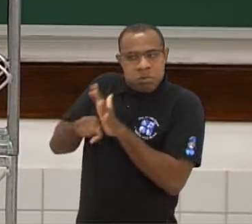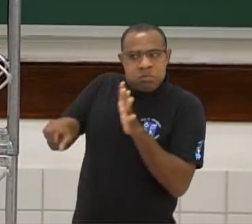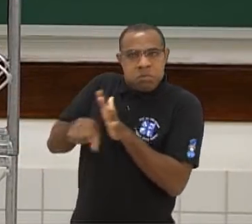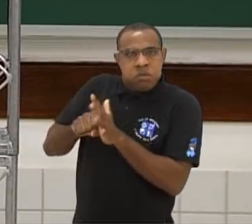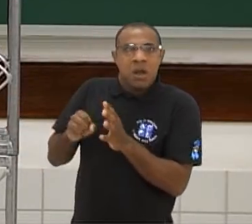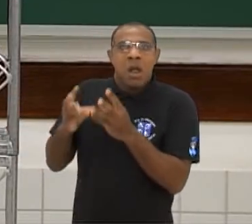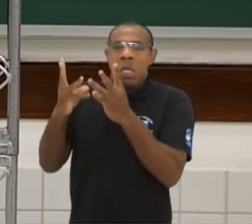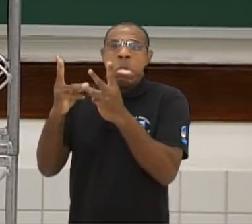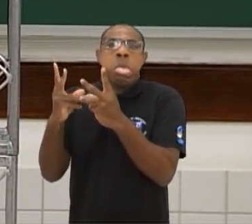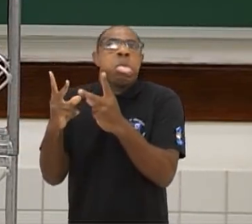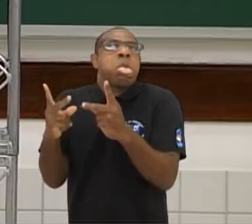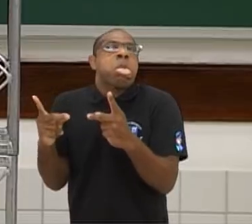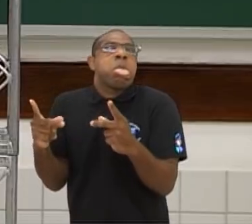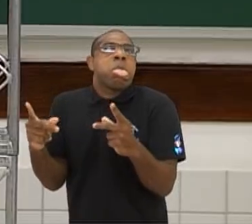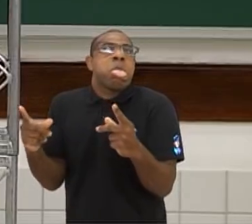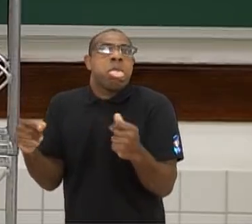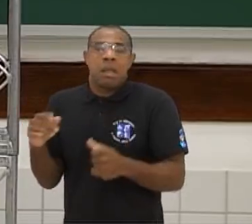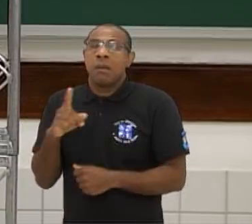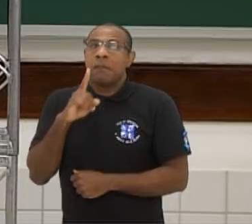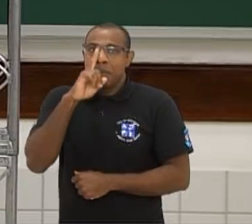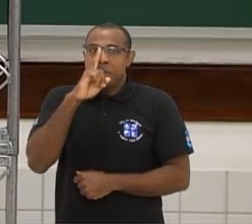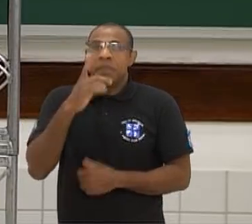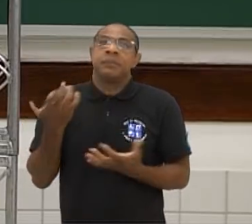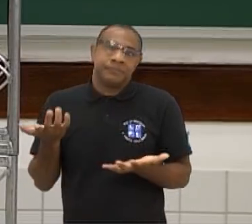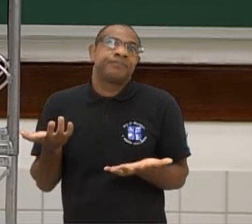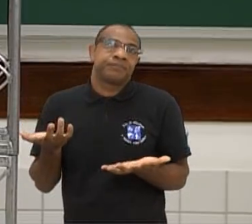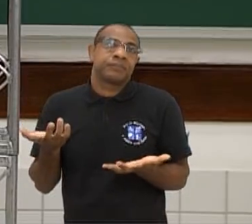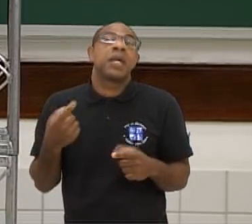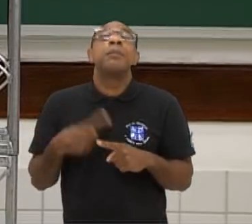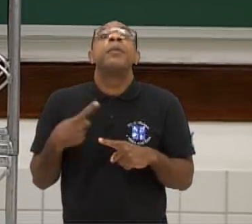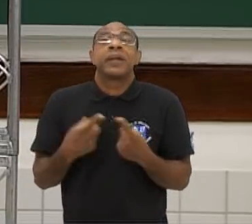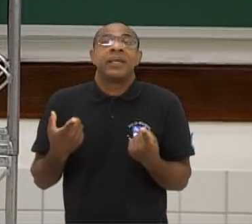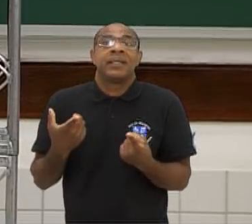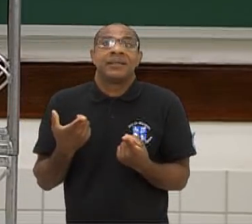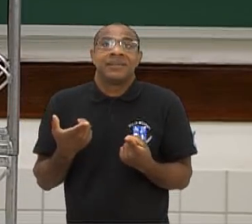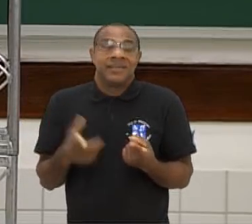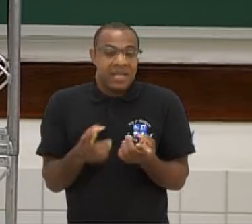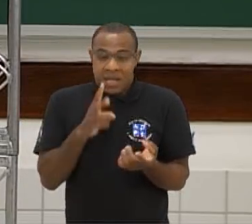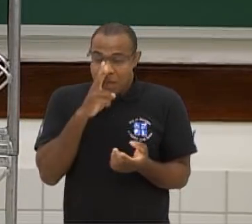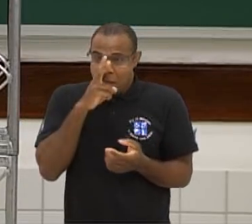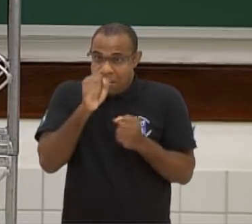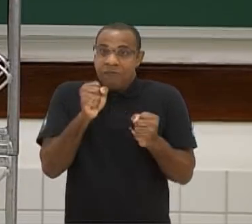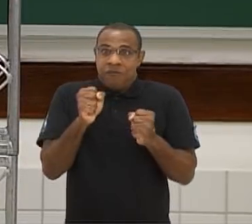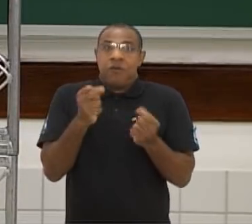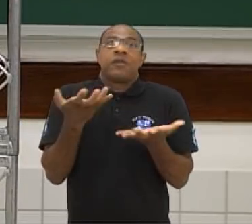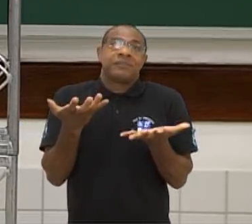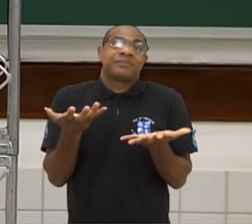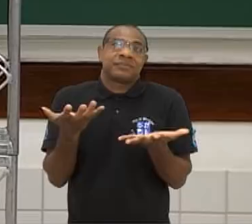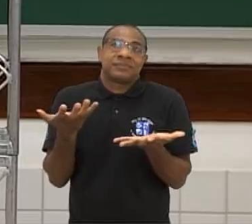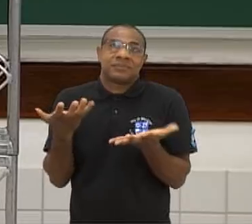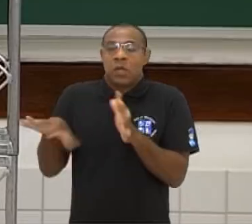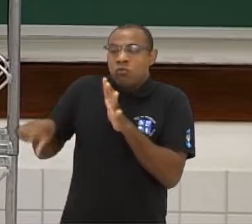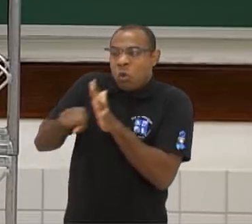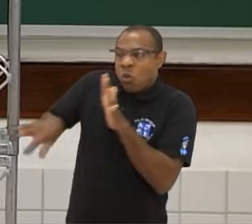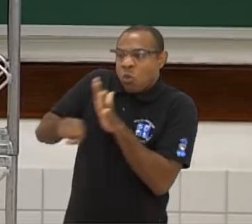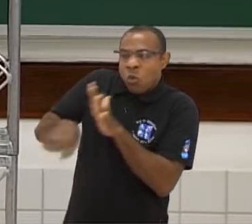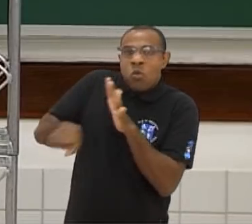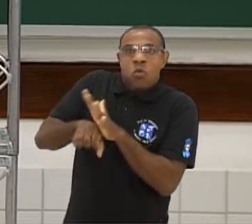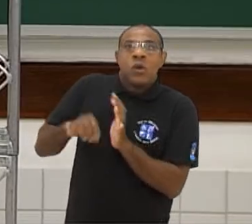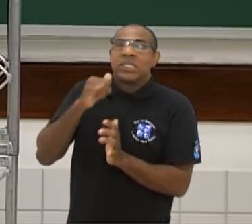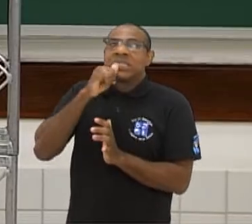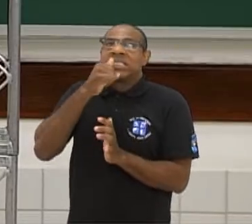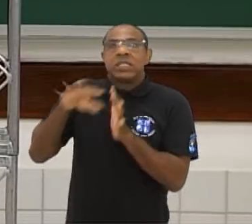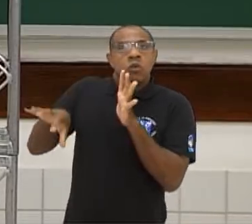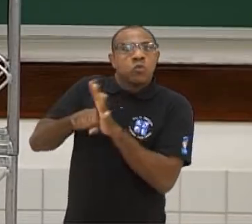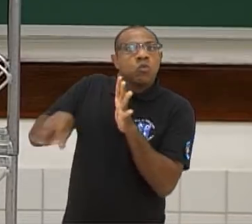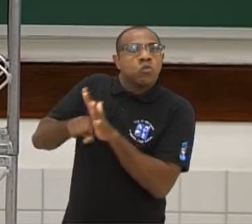vai acabar derretendo o condutor, sofrendo aquecimento, né? Derretendo o condutor, né? E